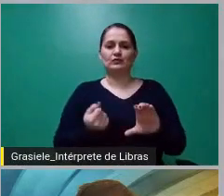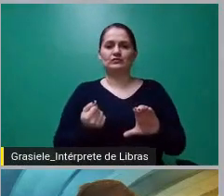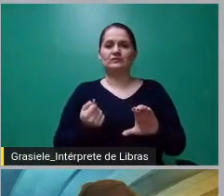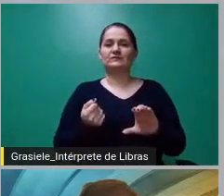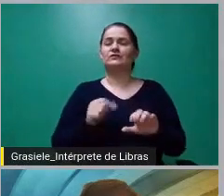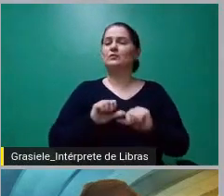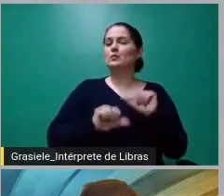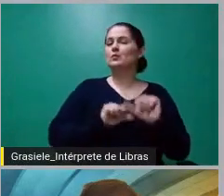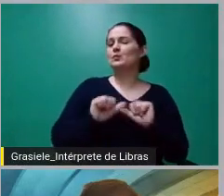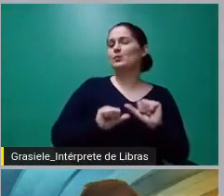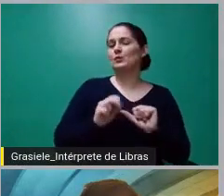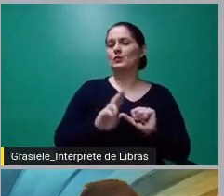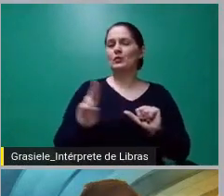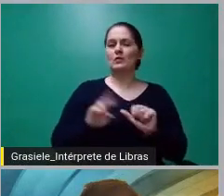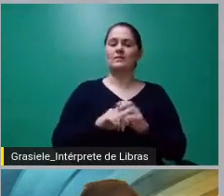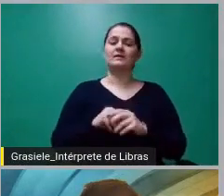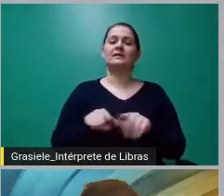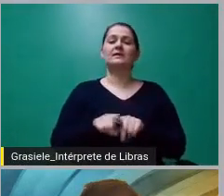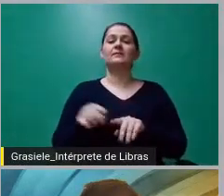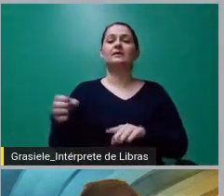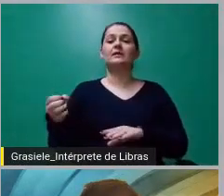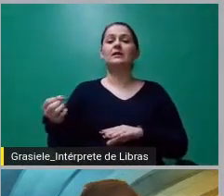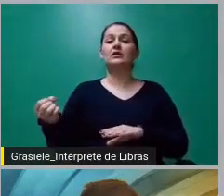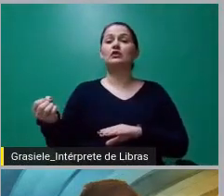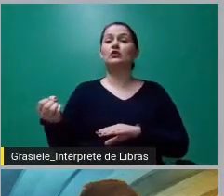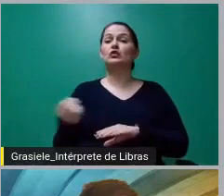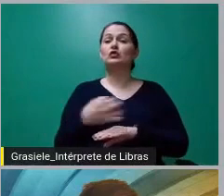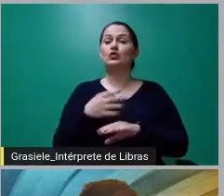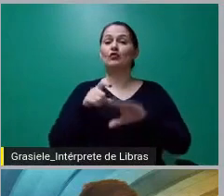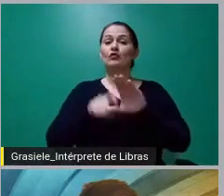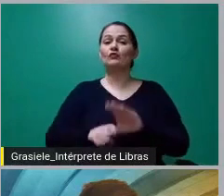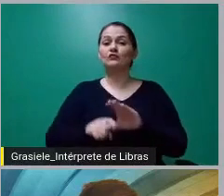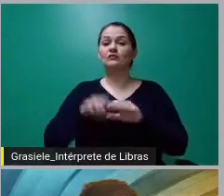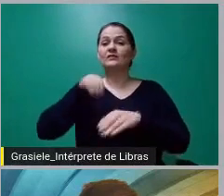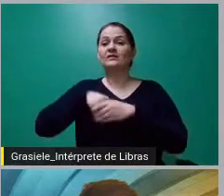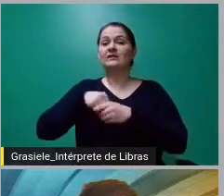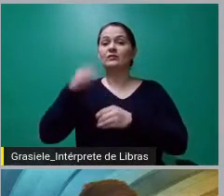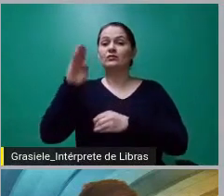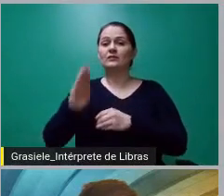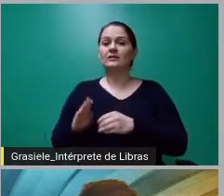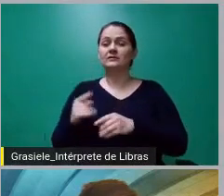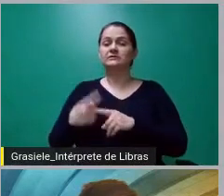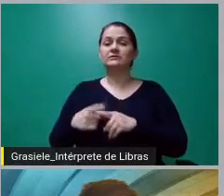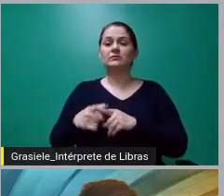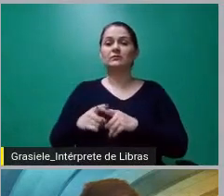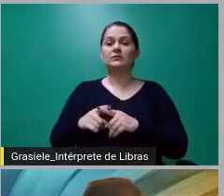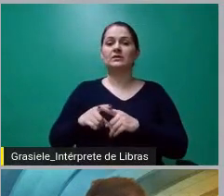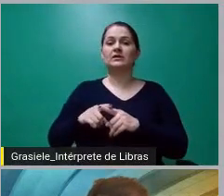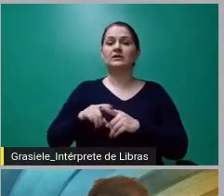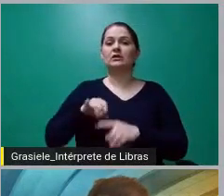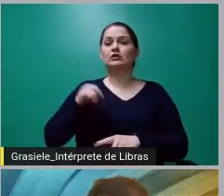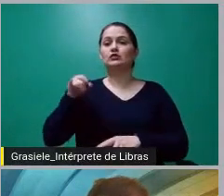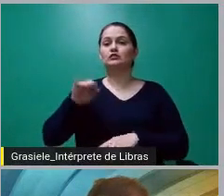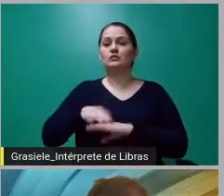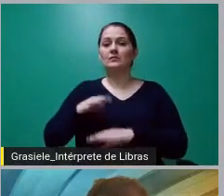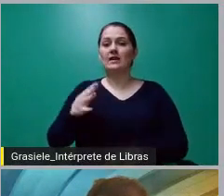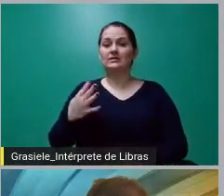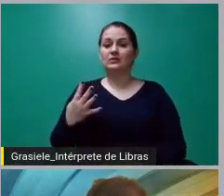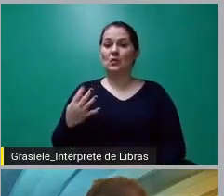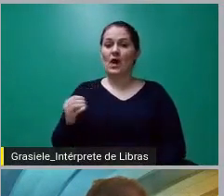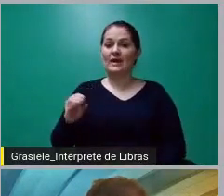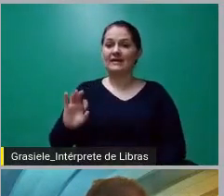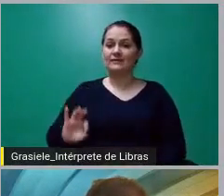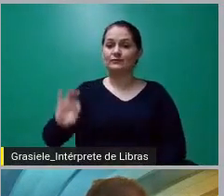repaginada, em novos títulos da dívida interna, quando a dívida interna estava pagando juro de mais de 40%.